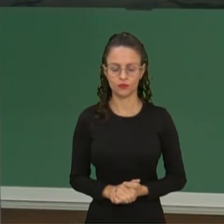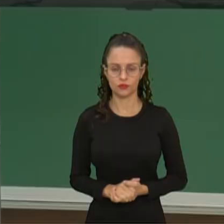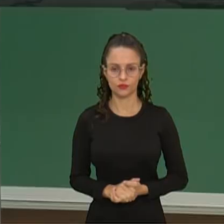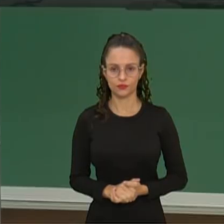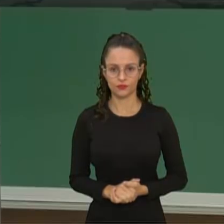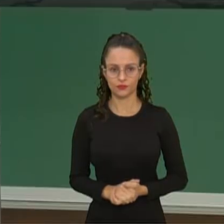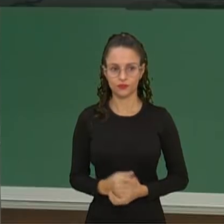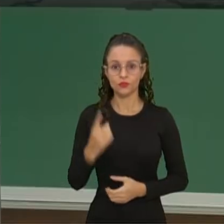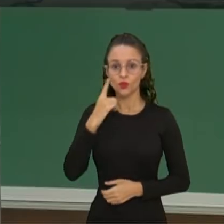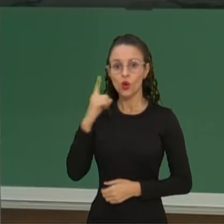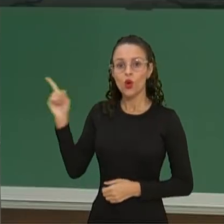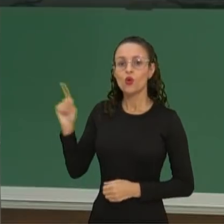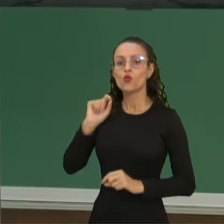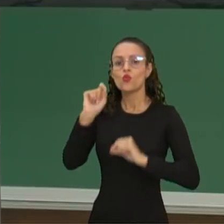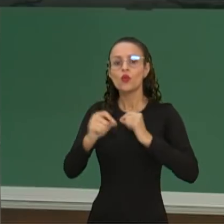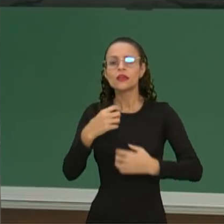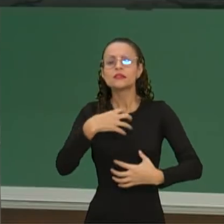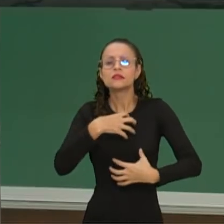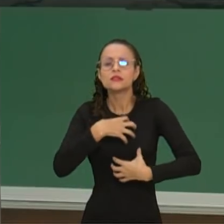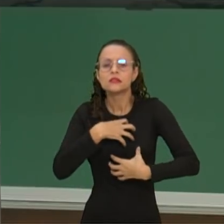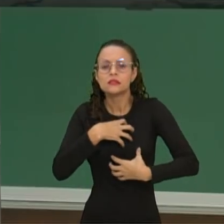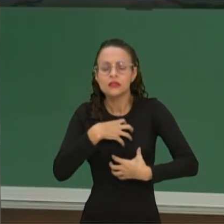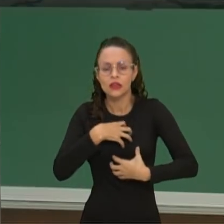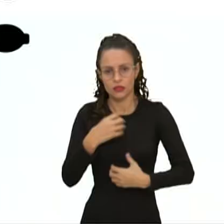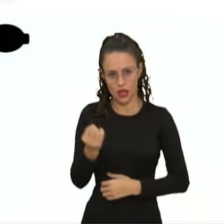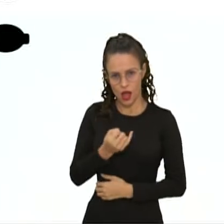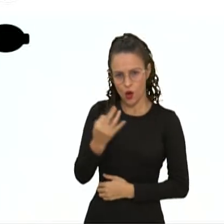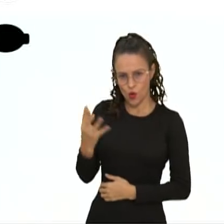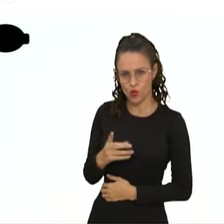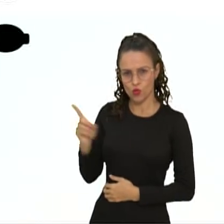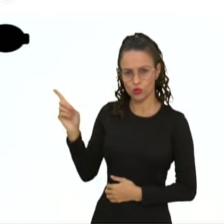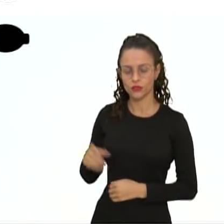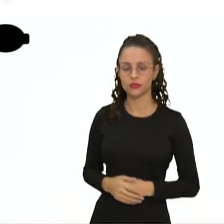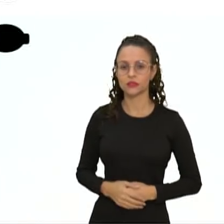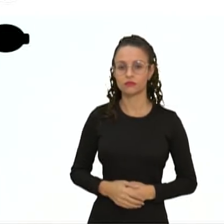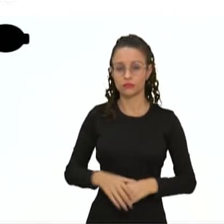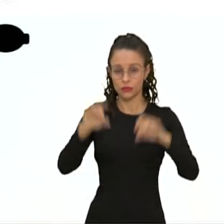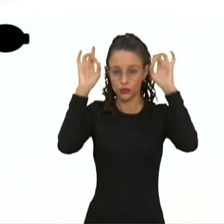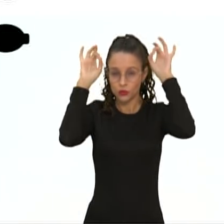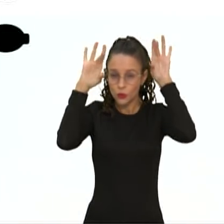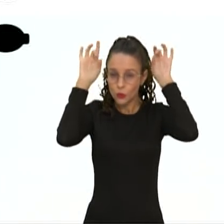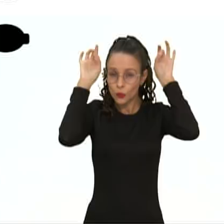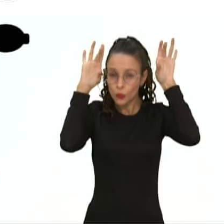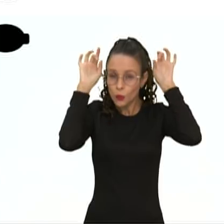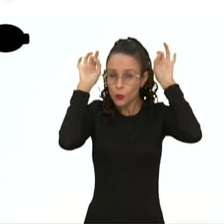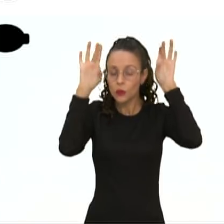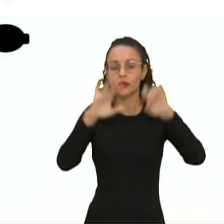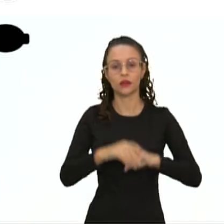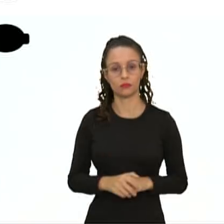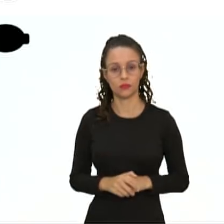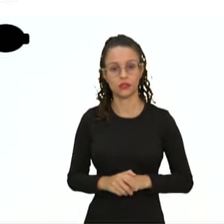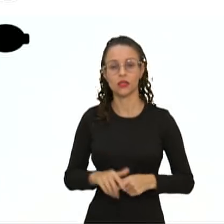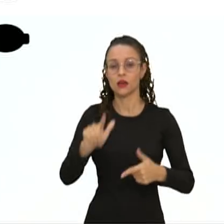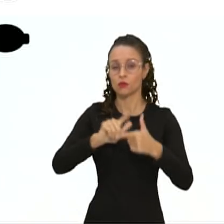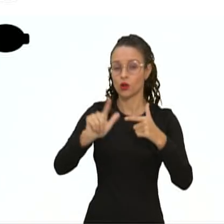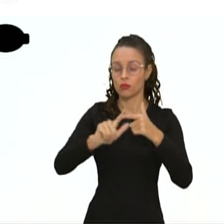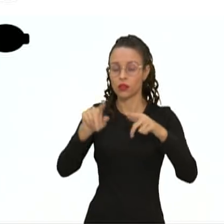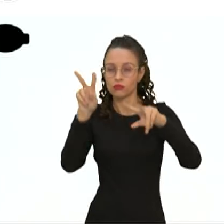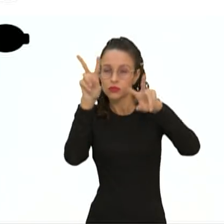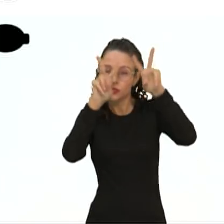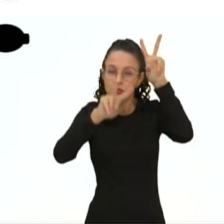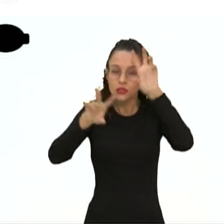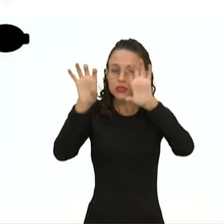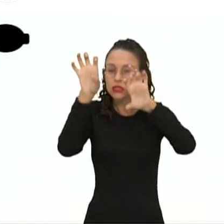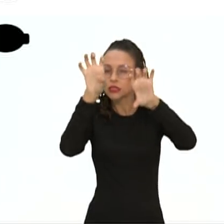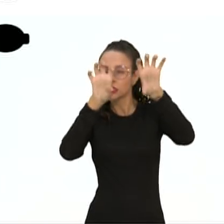Olha aqui os sintomas, né? Alguns, além do que eu já comentei aqui. Dores de cabeça pode acontecer, problemas na visão,